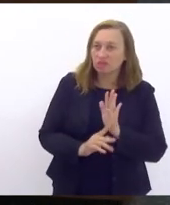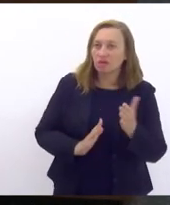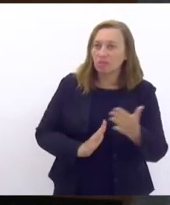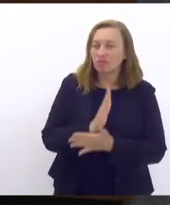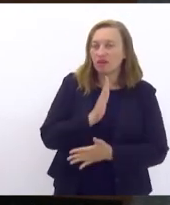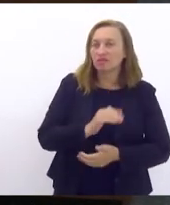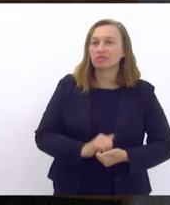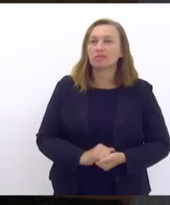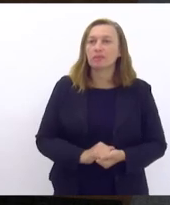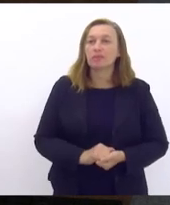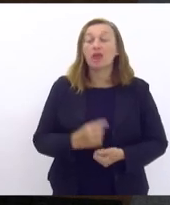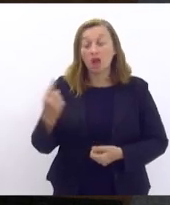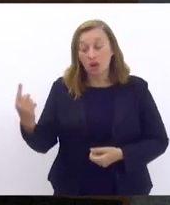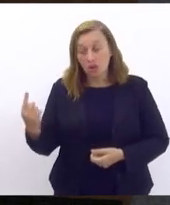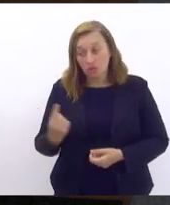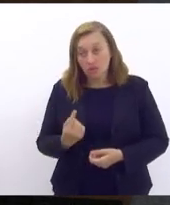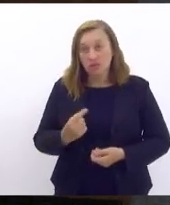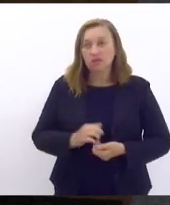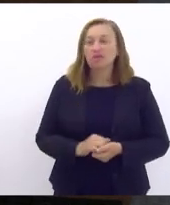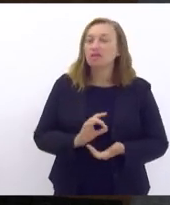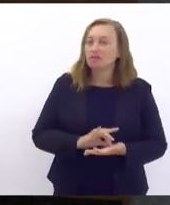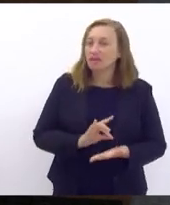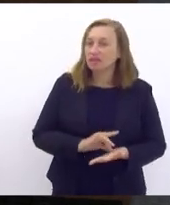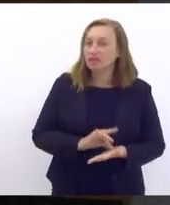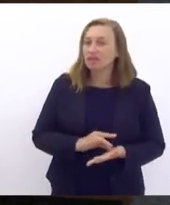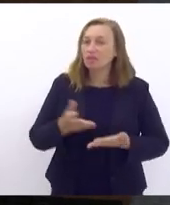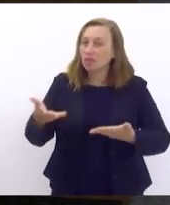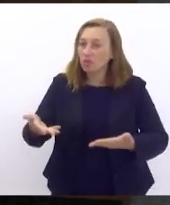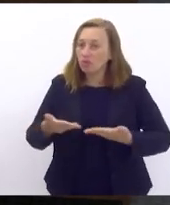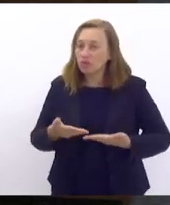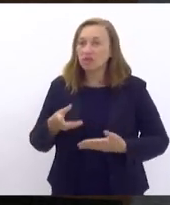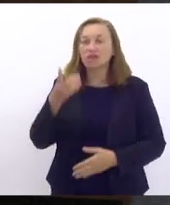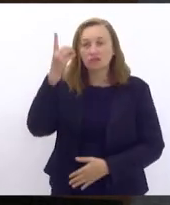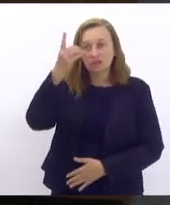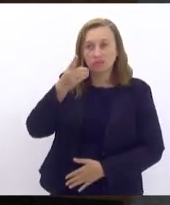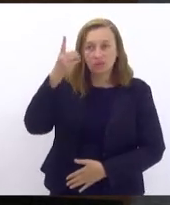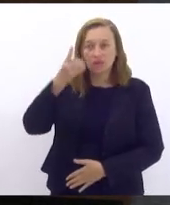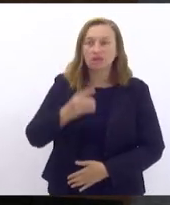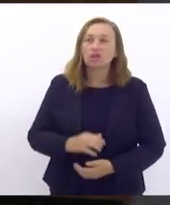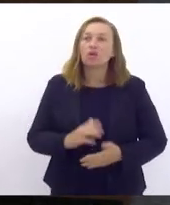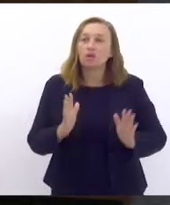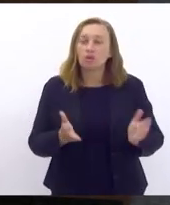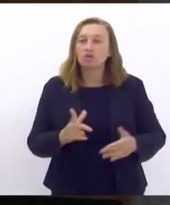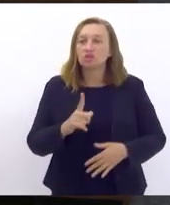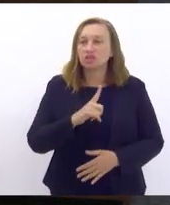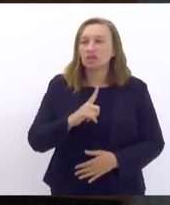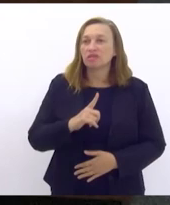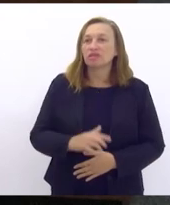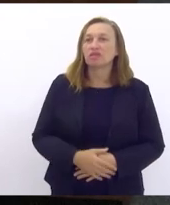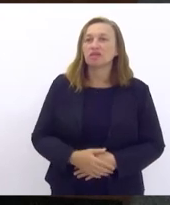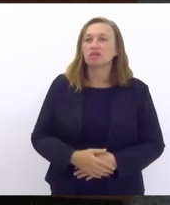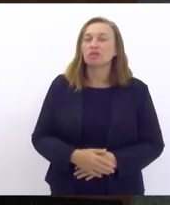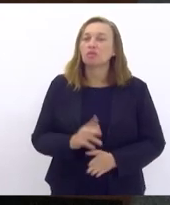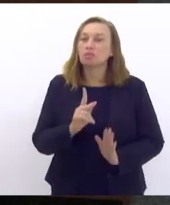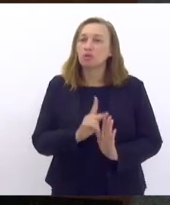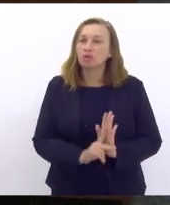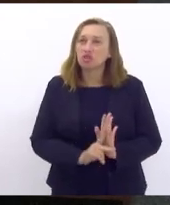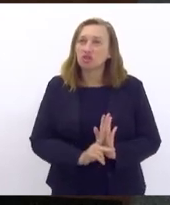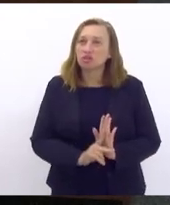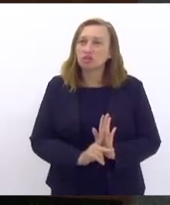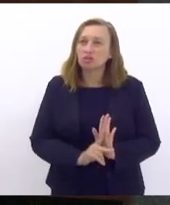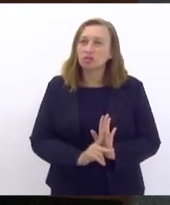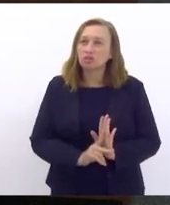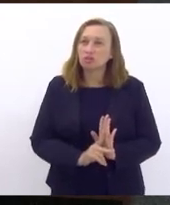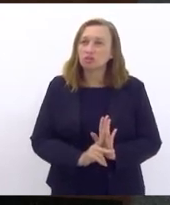aprovado. Mas eu vim aqui, na verdade, para fazer um convite aos deputados. Hoje teve também o projeto